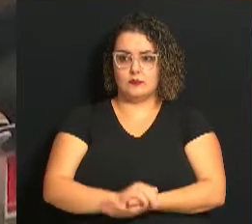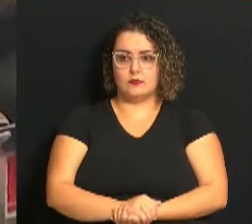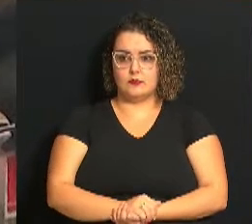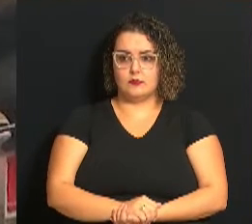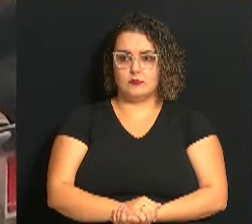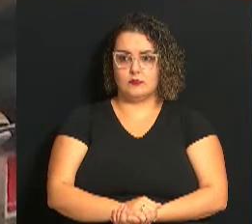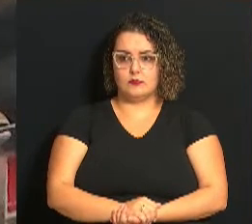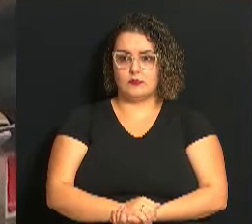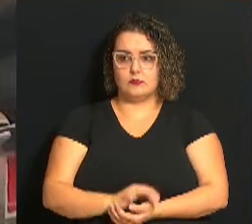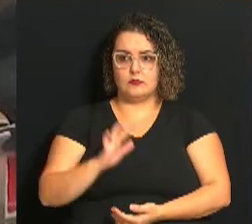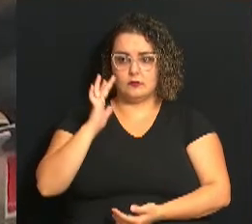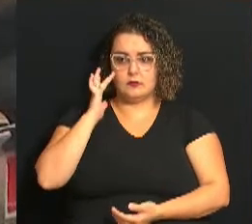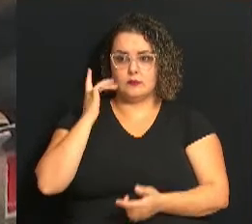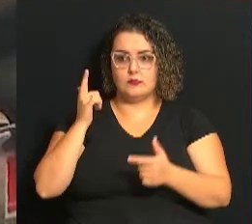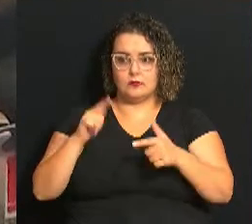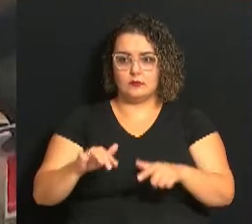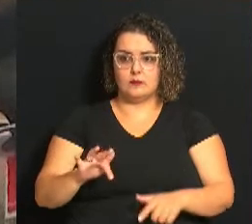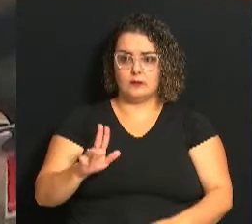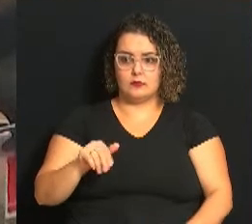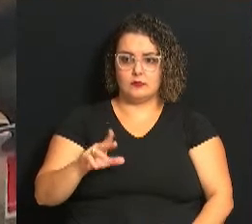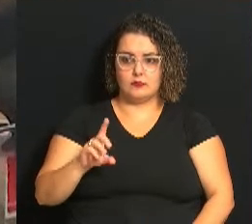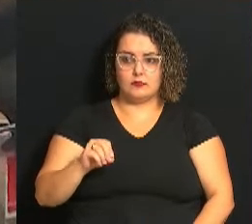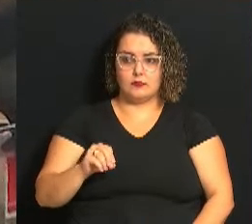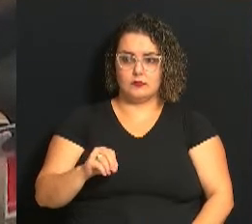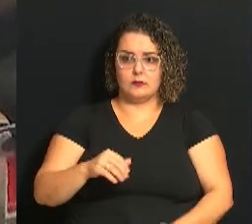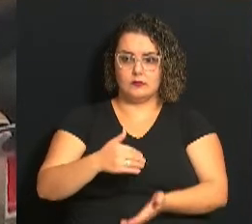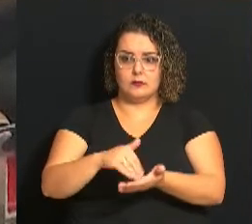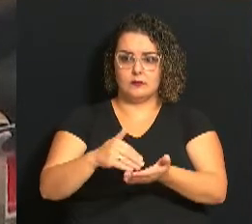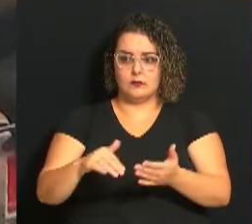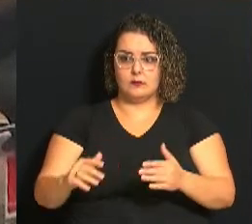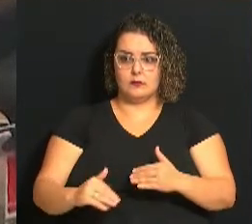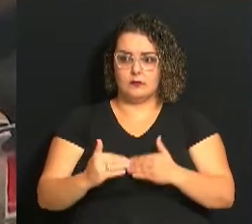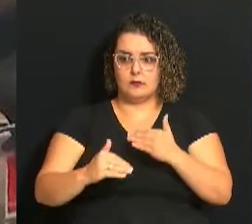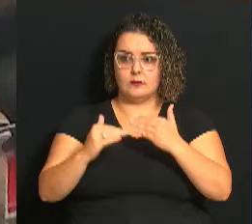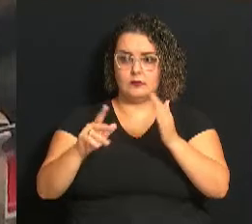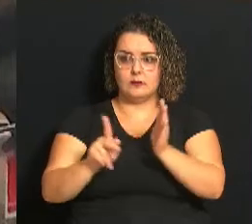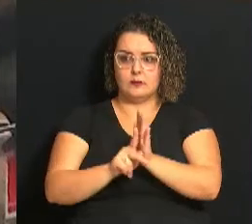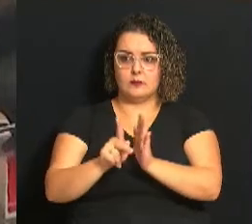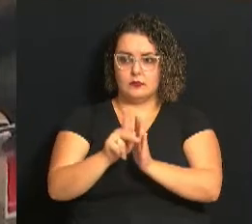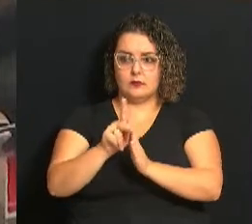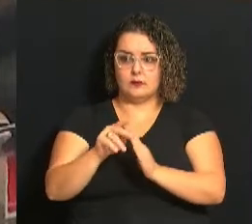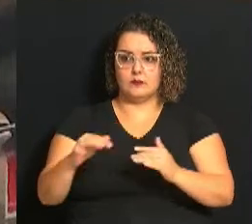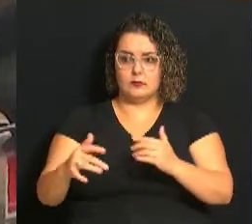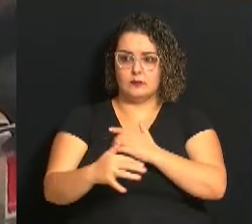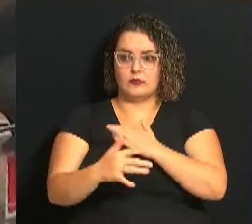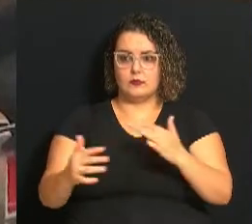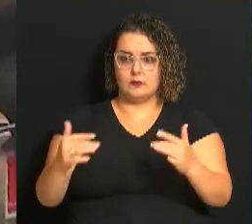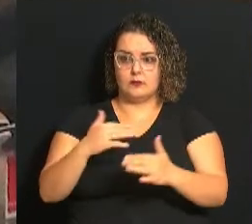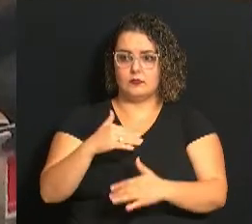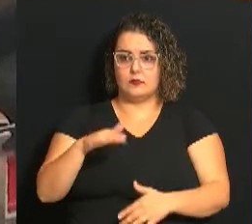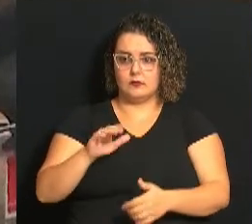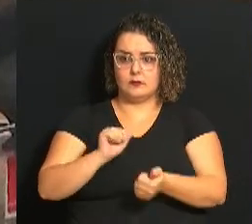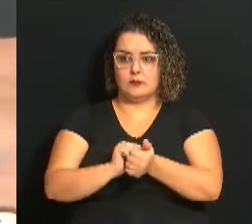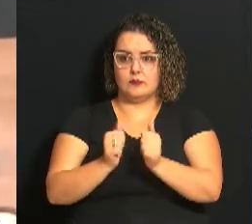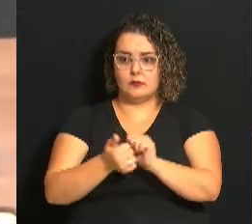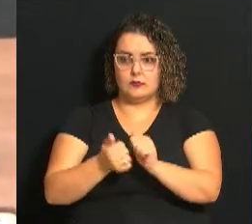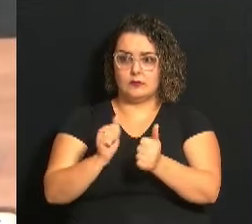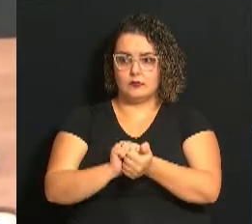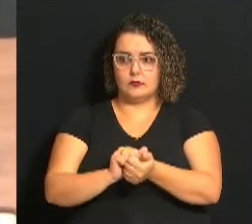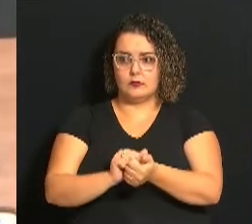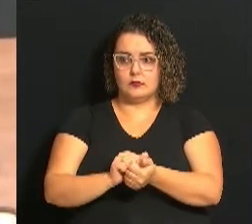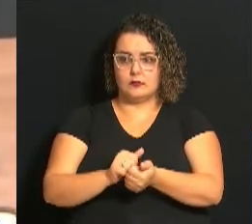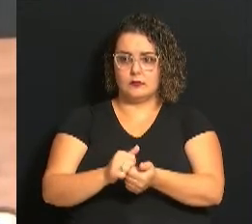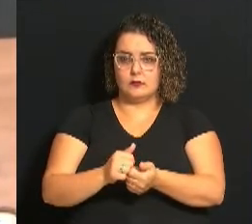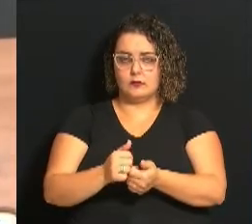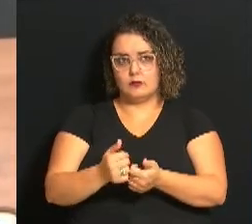desse fundo na Secretaria de Planejamento e Urbanismo é mais adequado do que tinha na situação